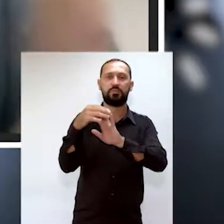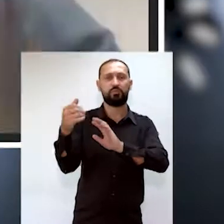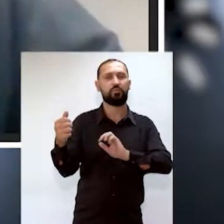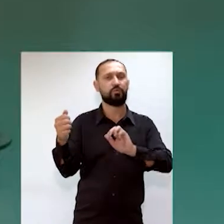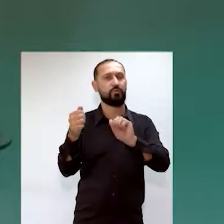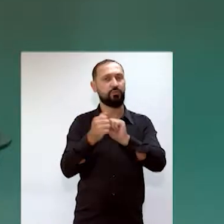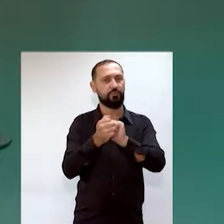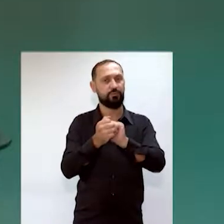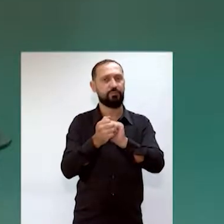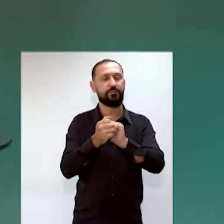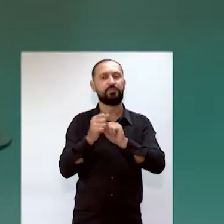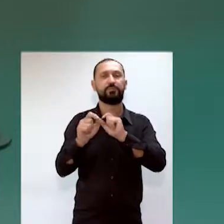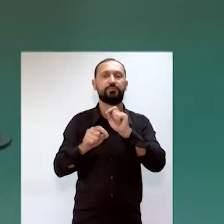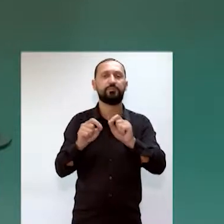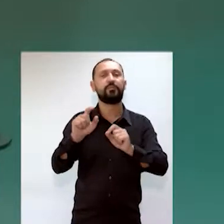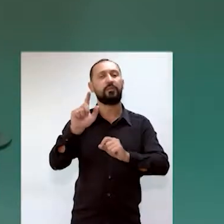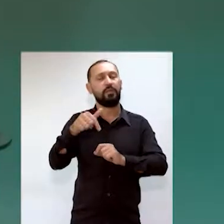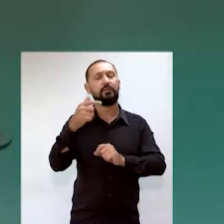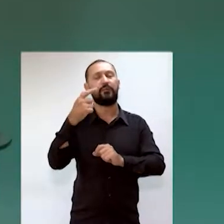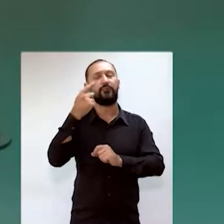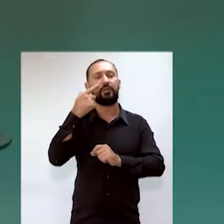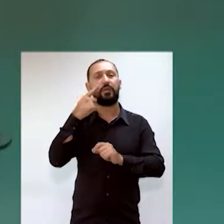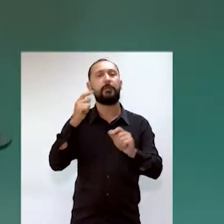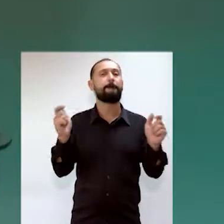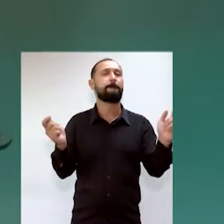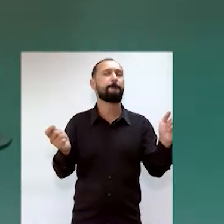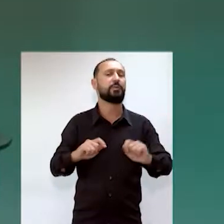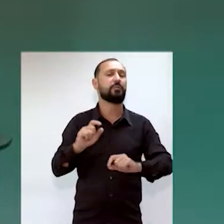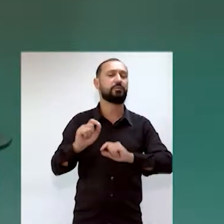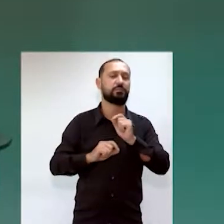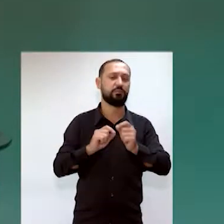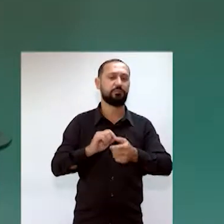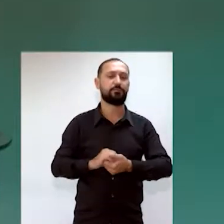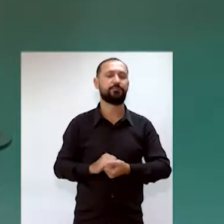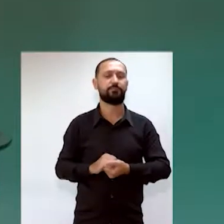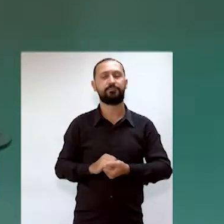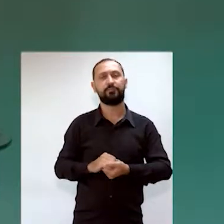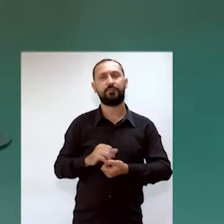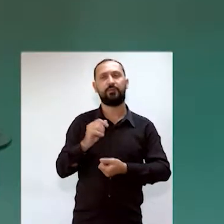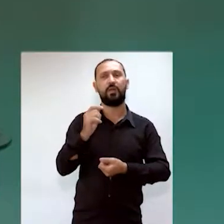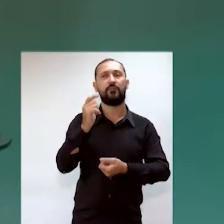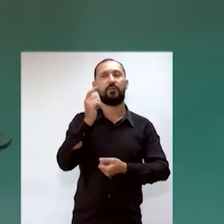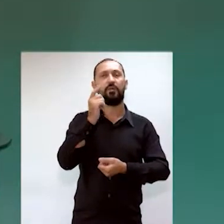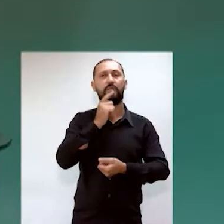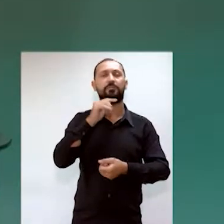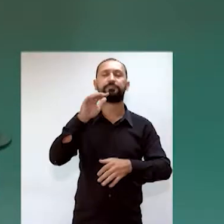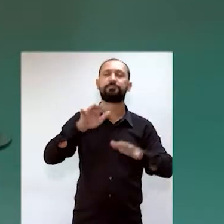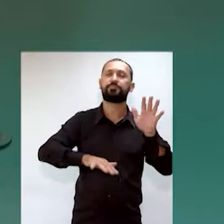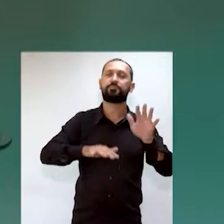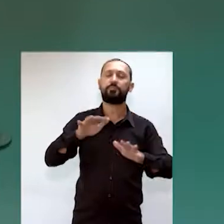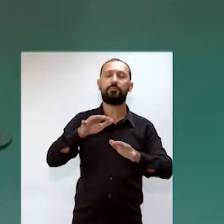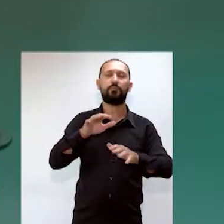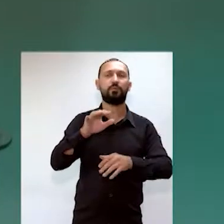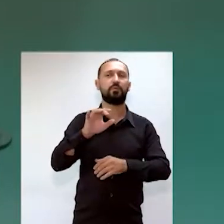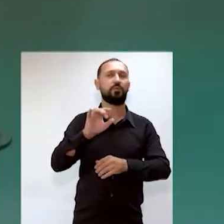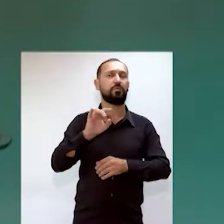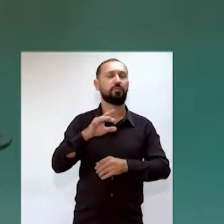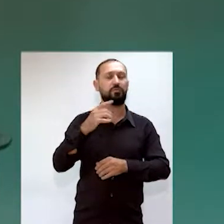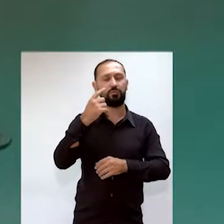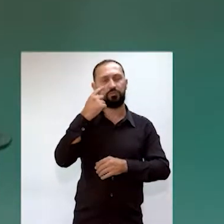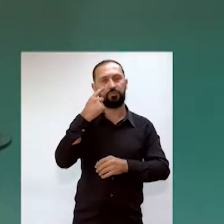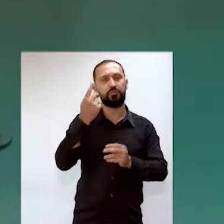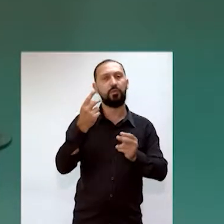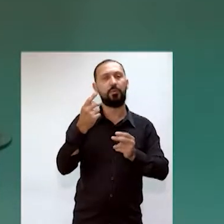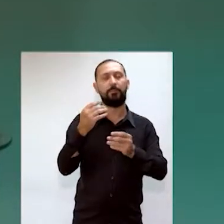a gente viu aí, dentre tantos outros que é possível, né, a gente vai poder aí, enfim, só para